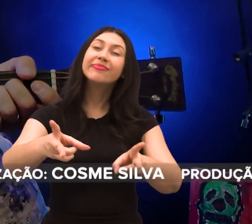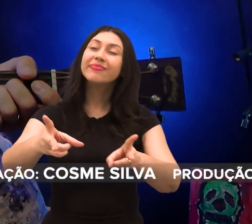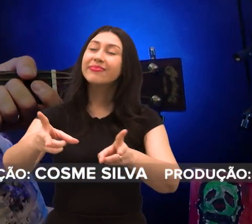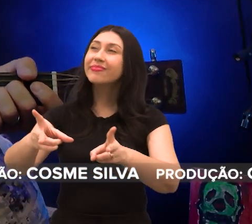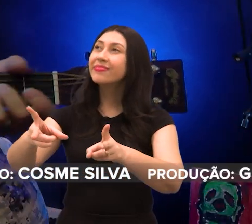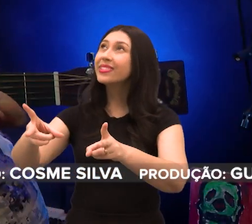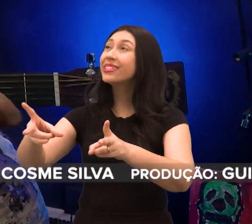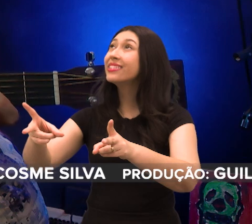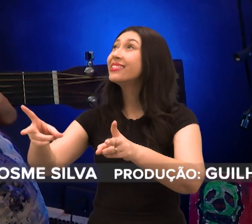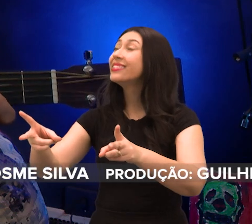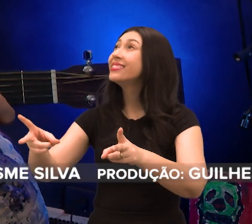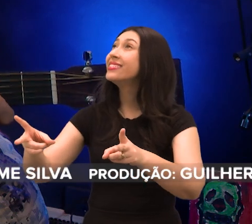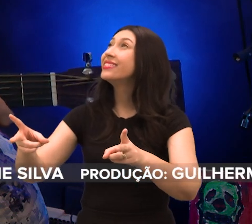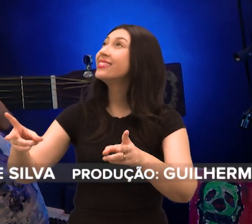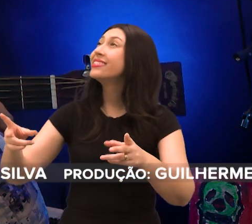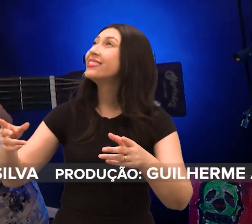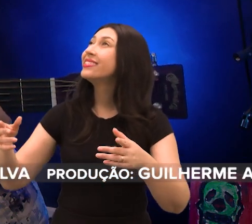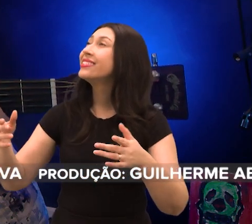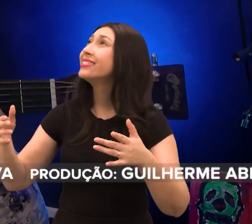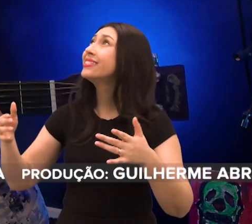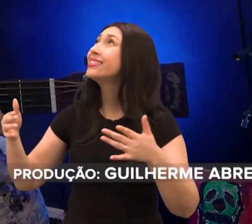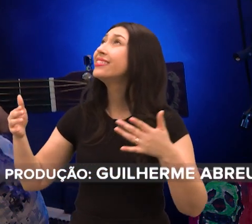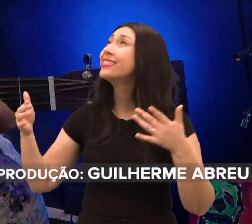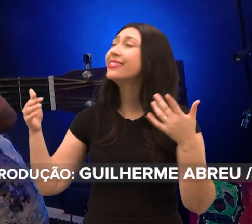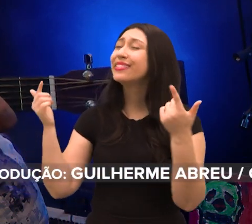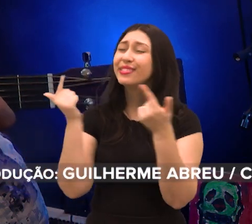minha boca, meu sorriso,